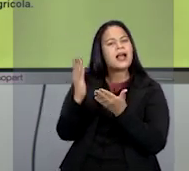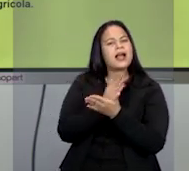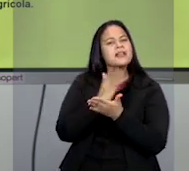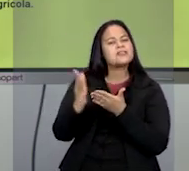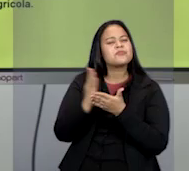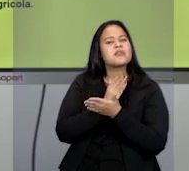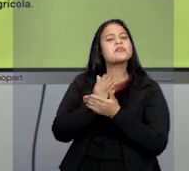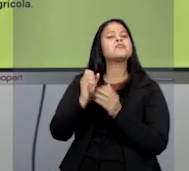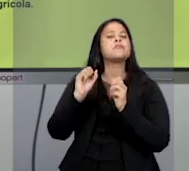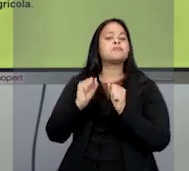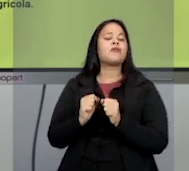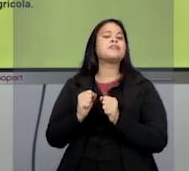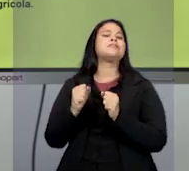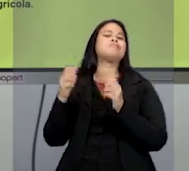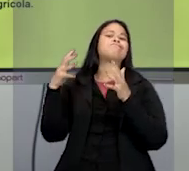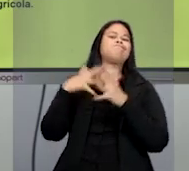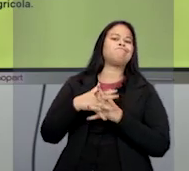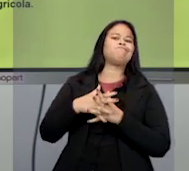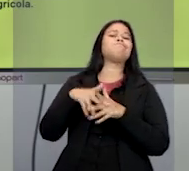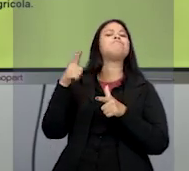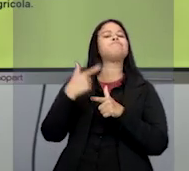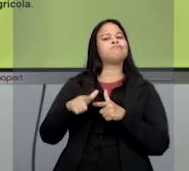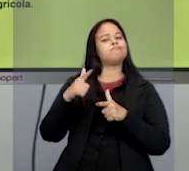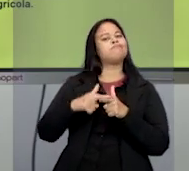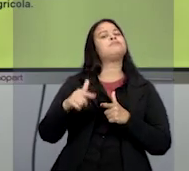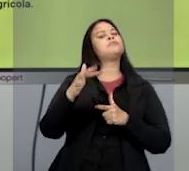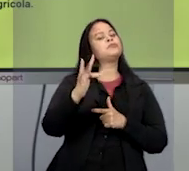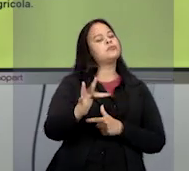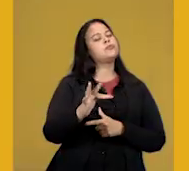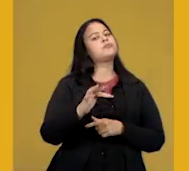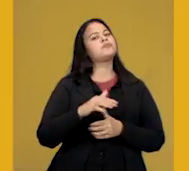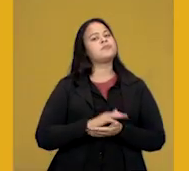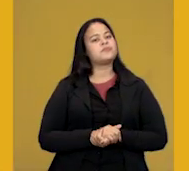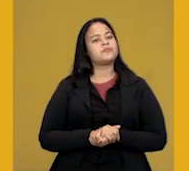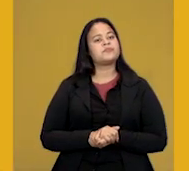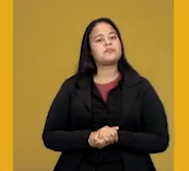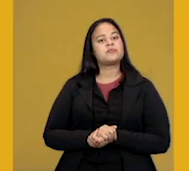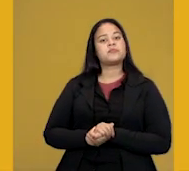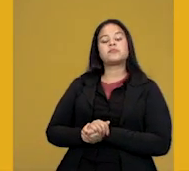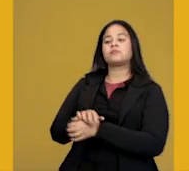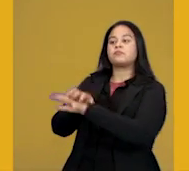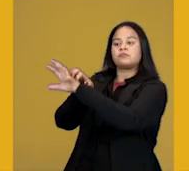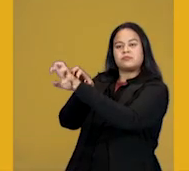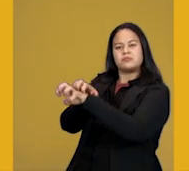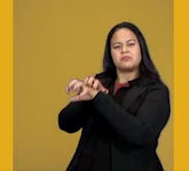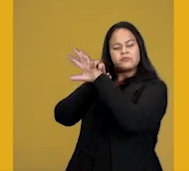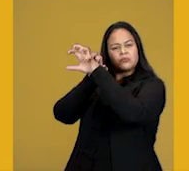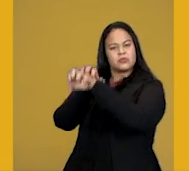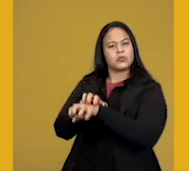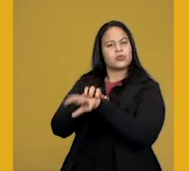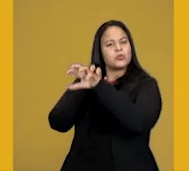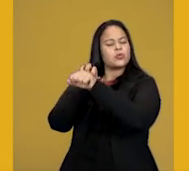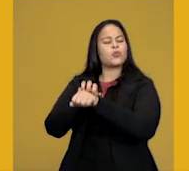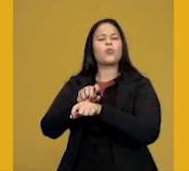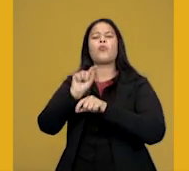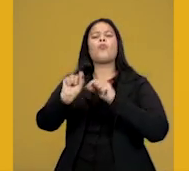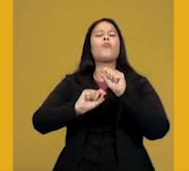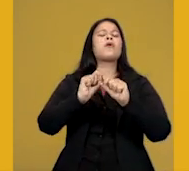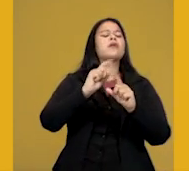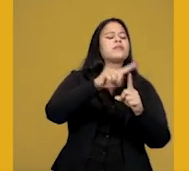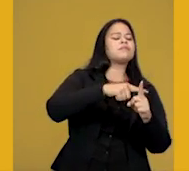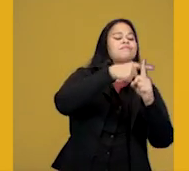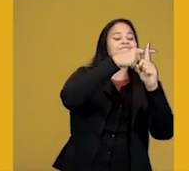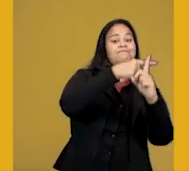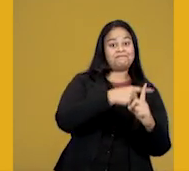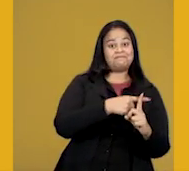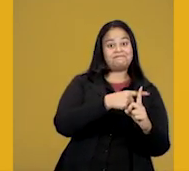trazer algumas consequências. E aqui eu listei algumas delas, dessa mecanização. Ou seja, o que ela trouxe de positivo, mas ao mesmo tempo o